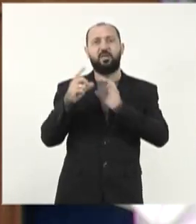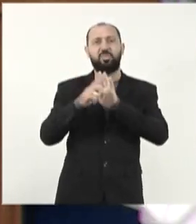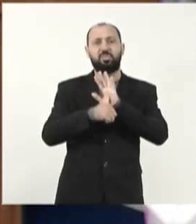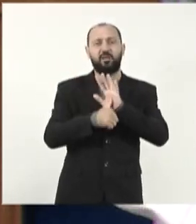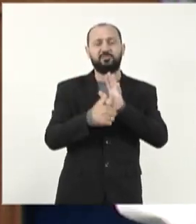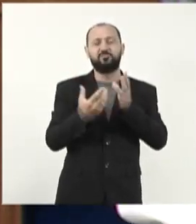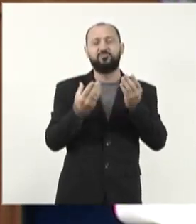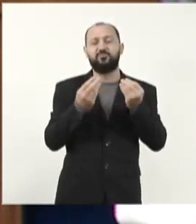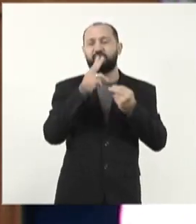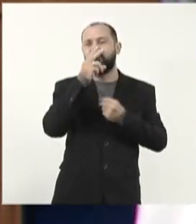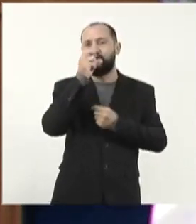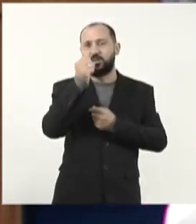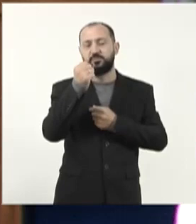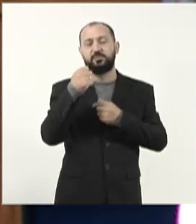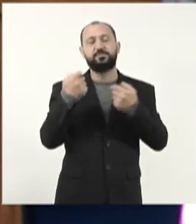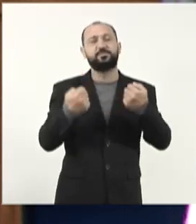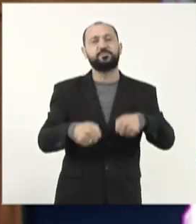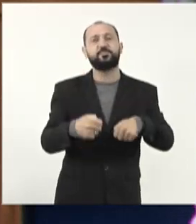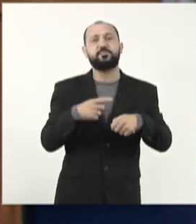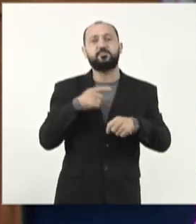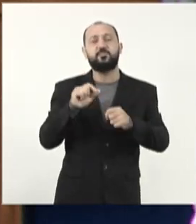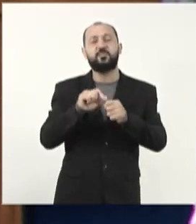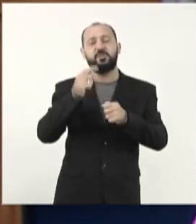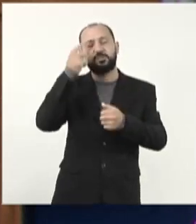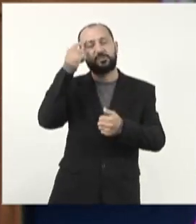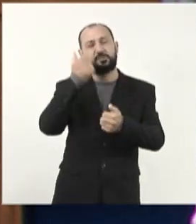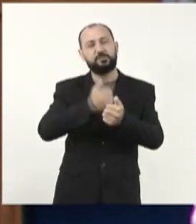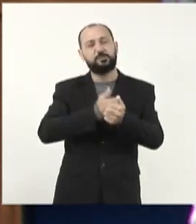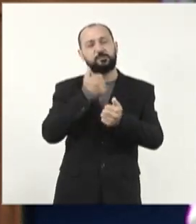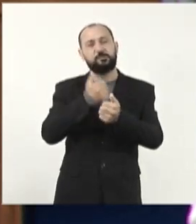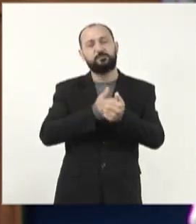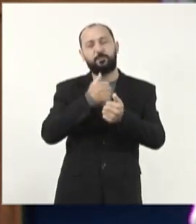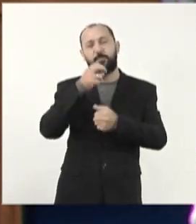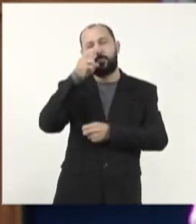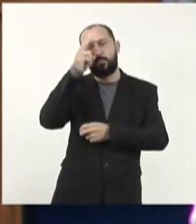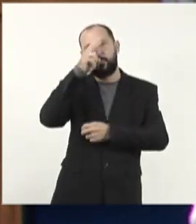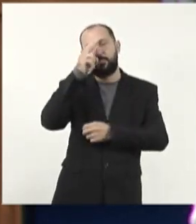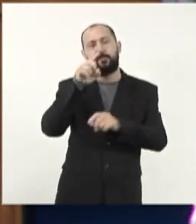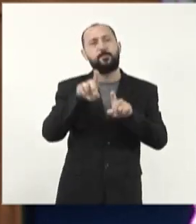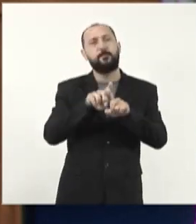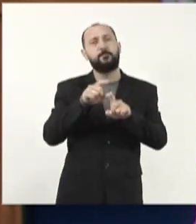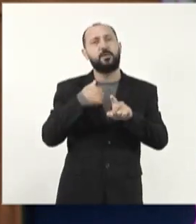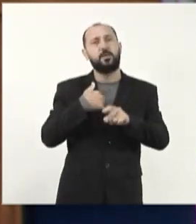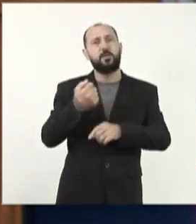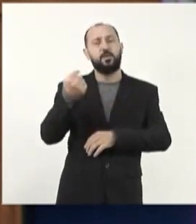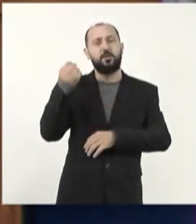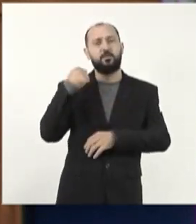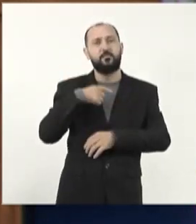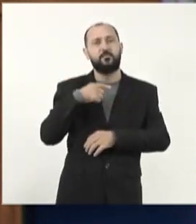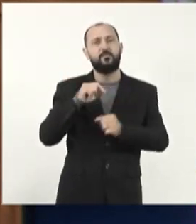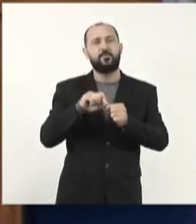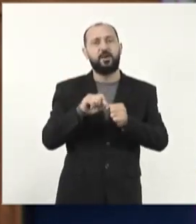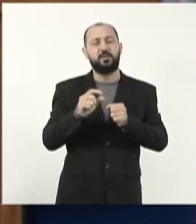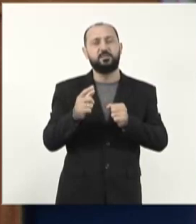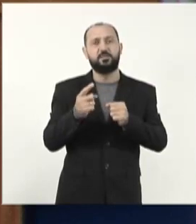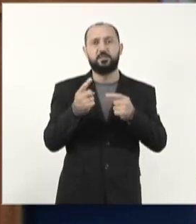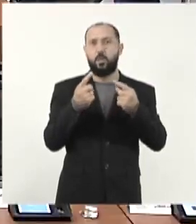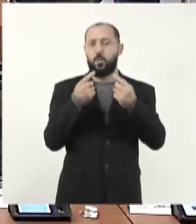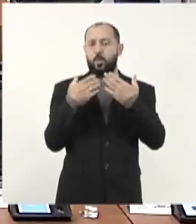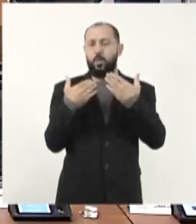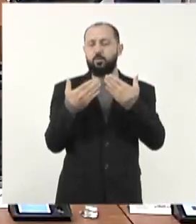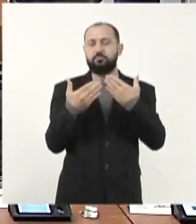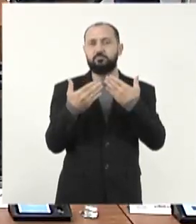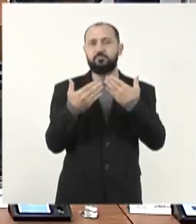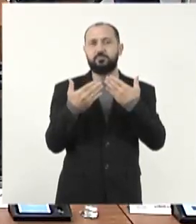precisamos realmente fazer essa reflexão. E me lembro também, enquanto a gente faz esse debate,